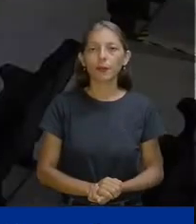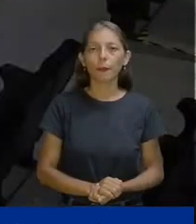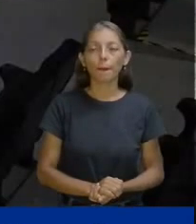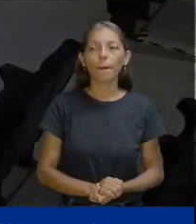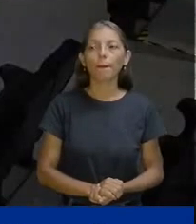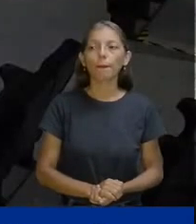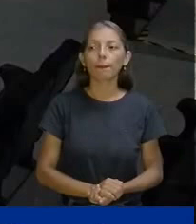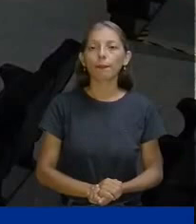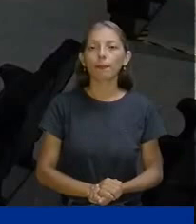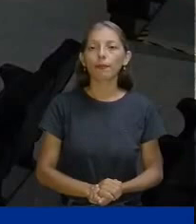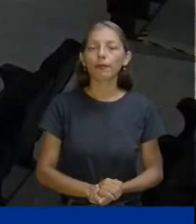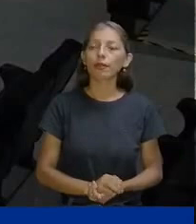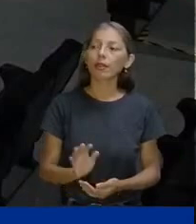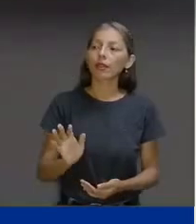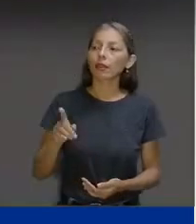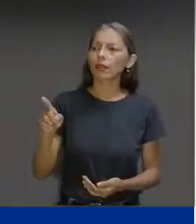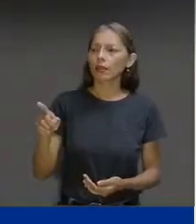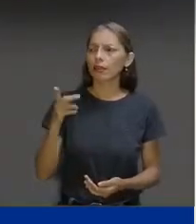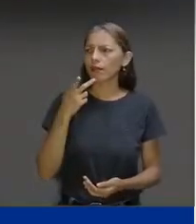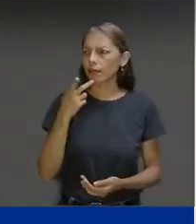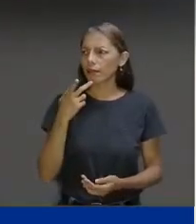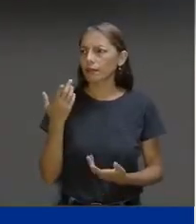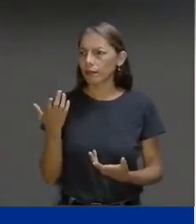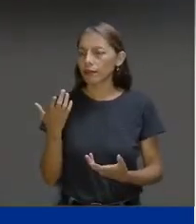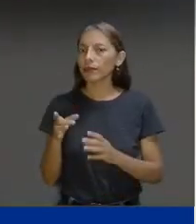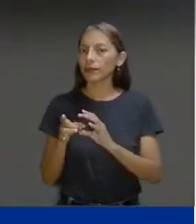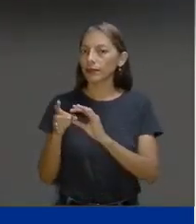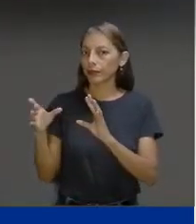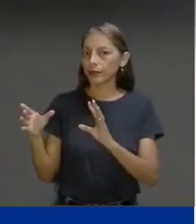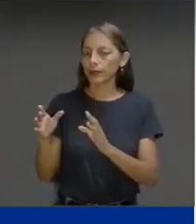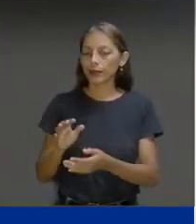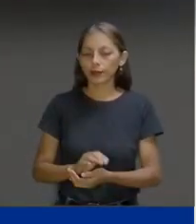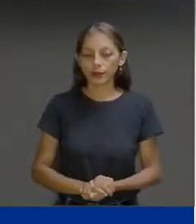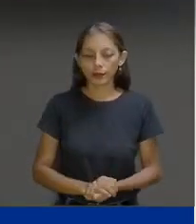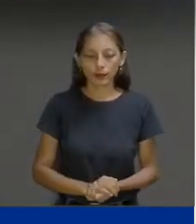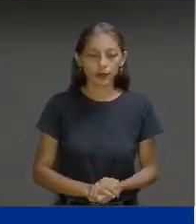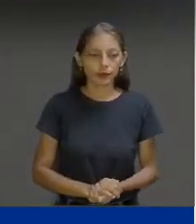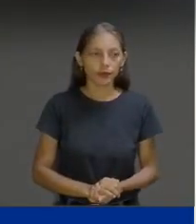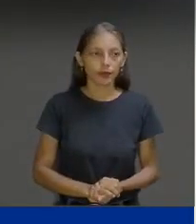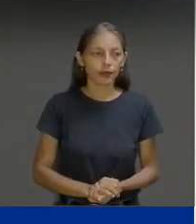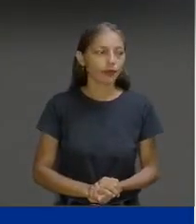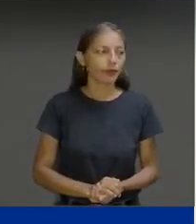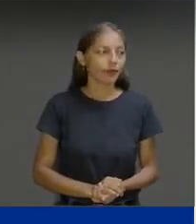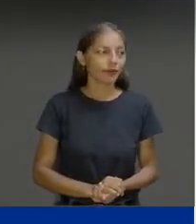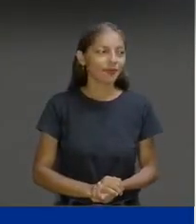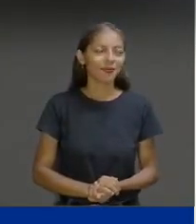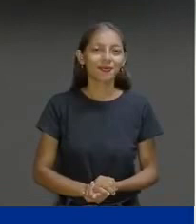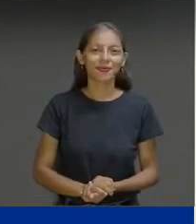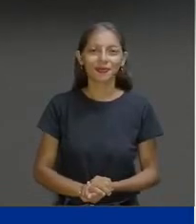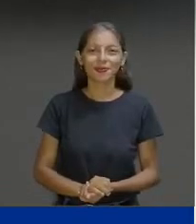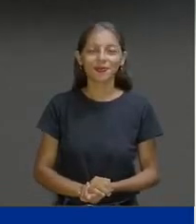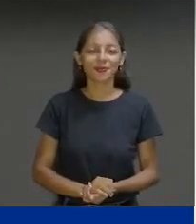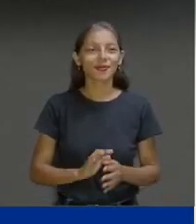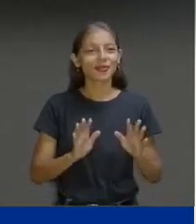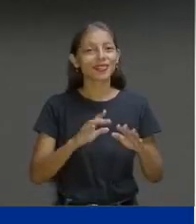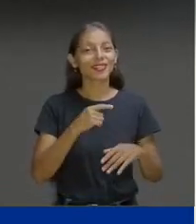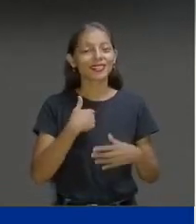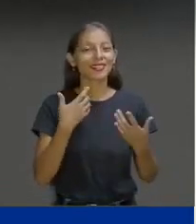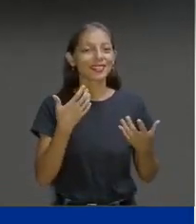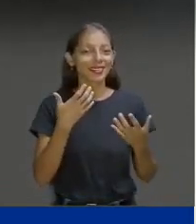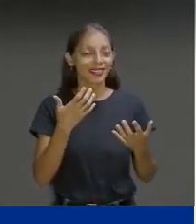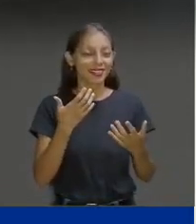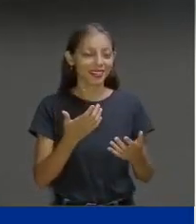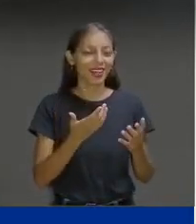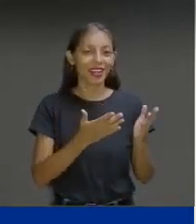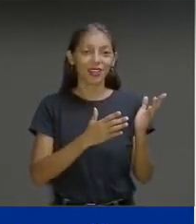quer fazer uso da palavra, Carmo? Presidente, eu quero primeiro elogiar a iniciativa da EGE Foco no e da desembargador gestão Carmo